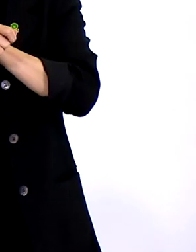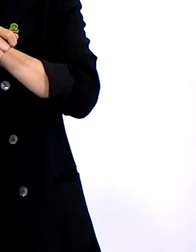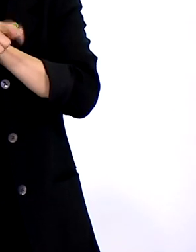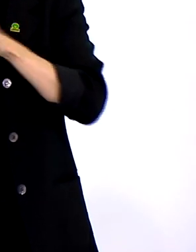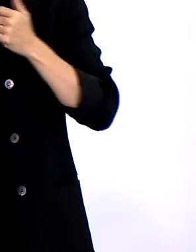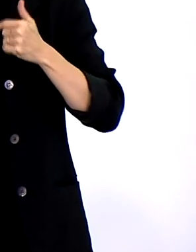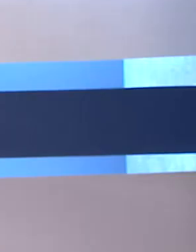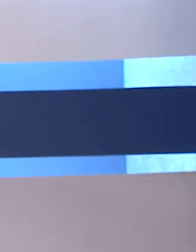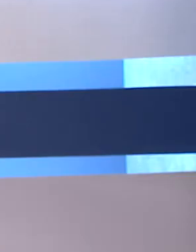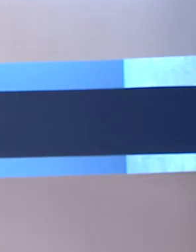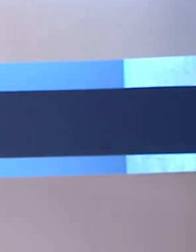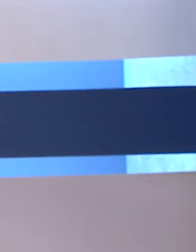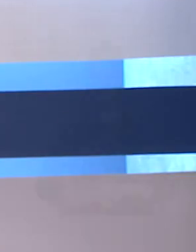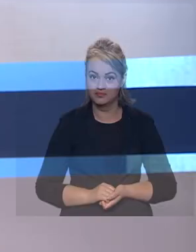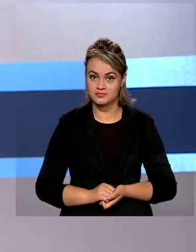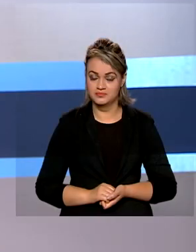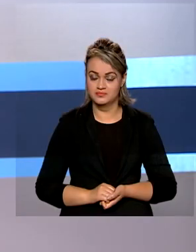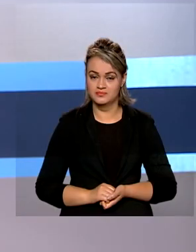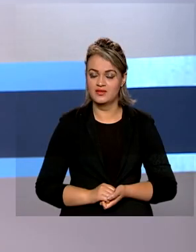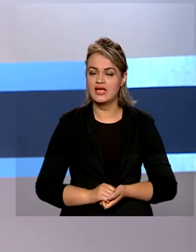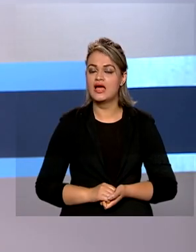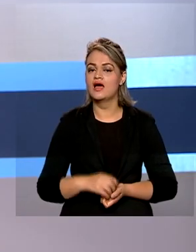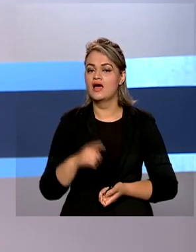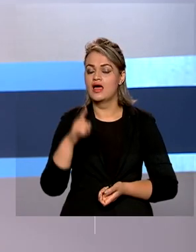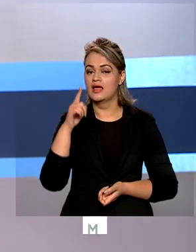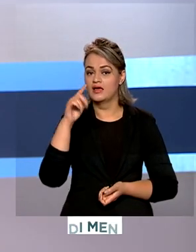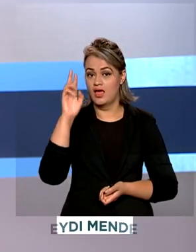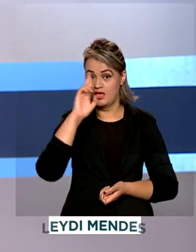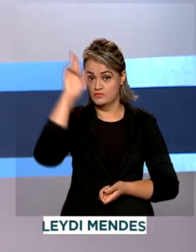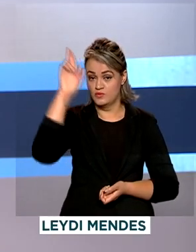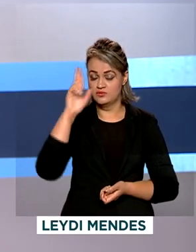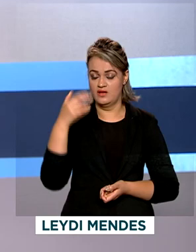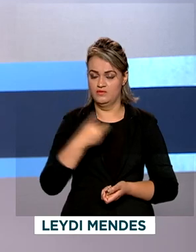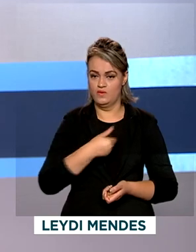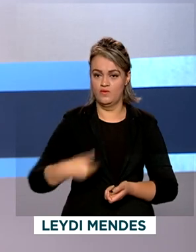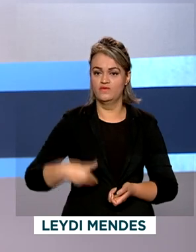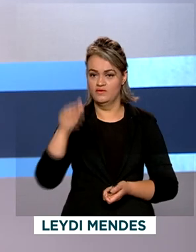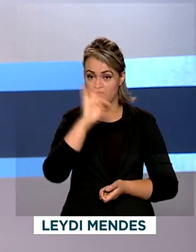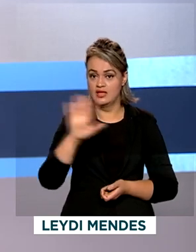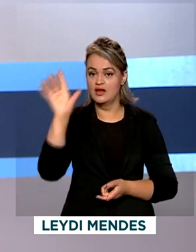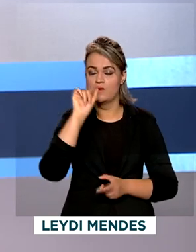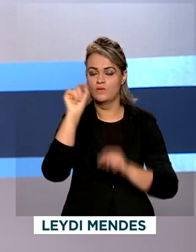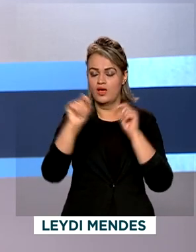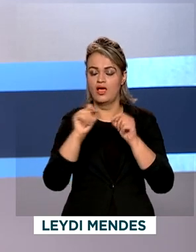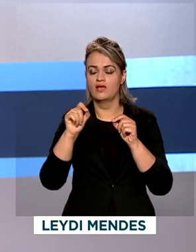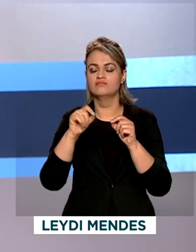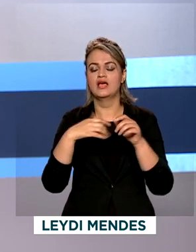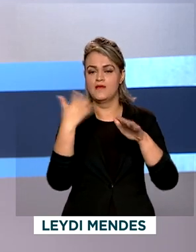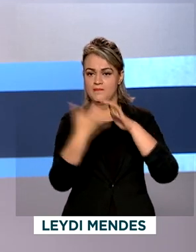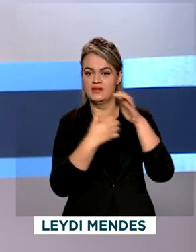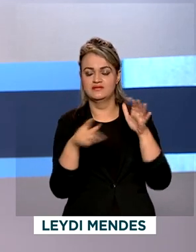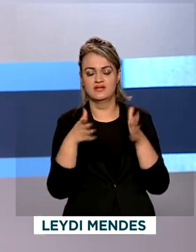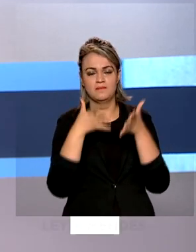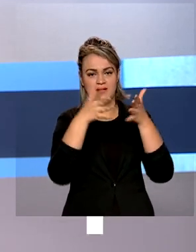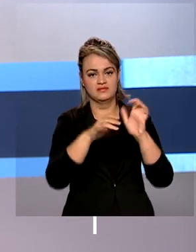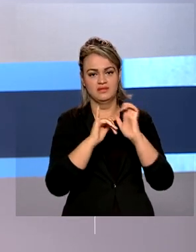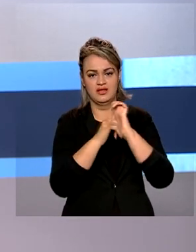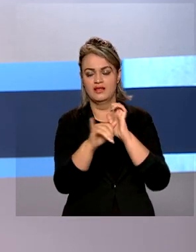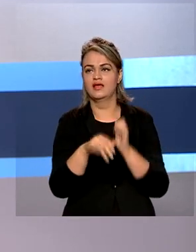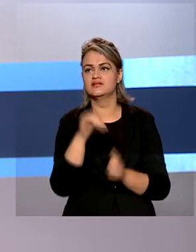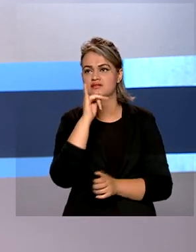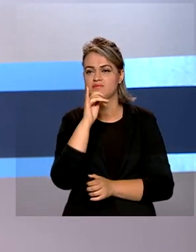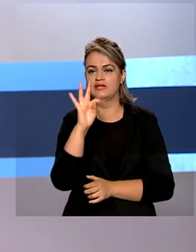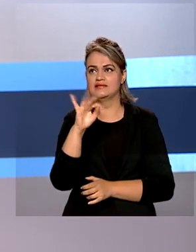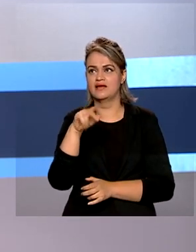brasileiro vai exigir. Continuam sob o comando do governo federal empresas que fazem parte da Eletrobras, a Itaipub